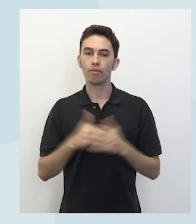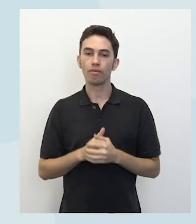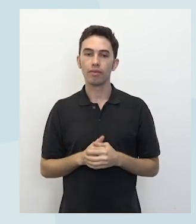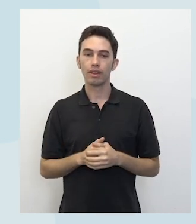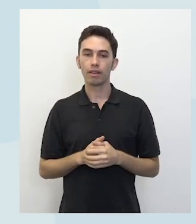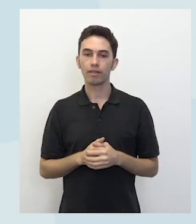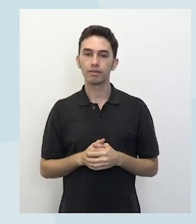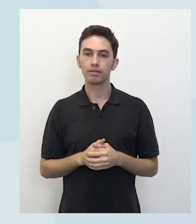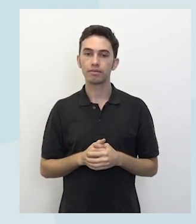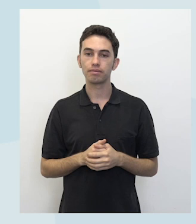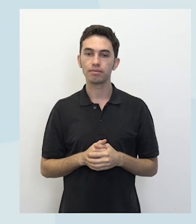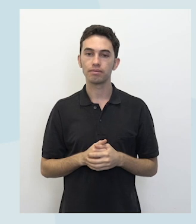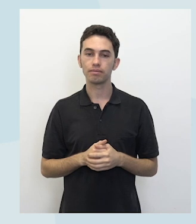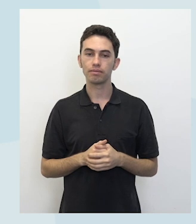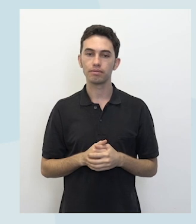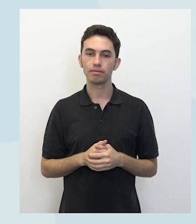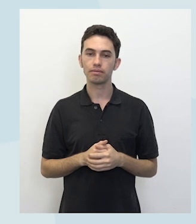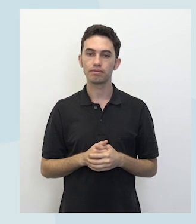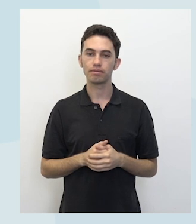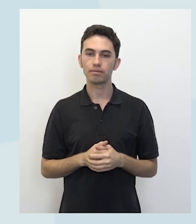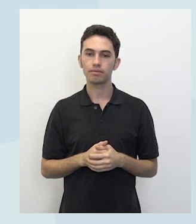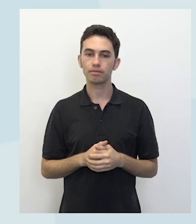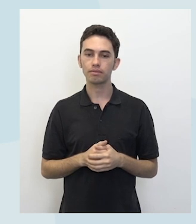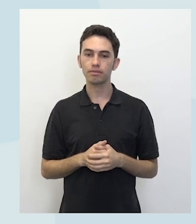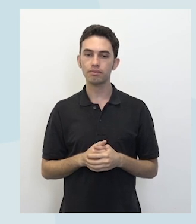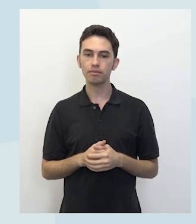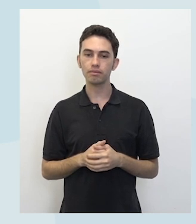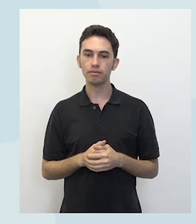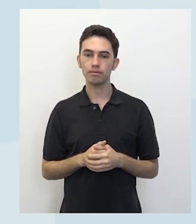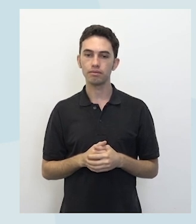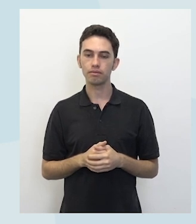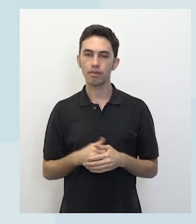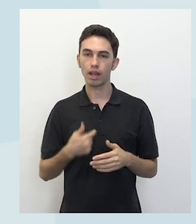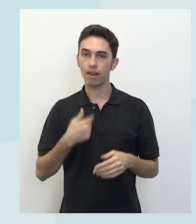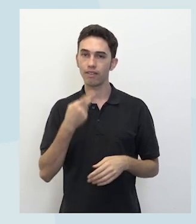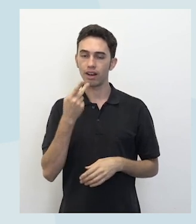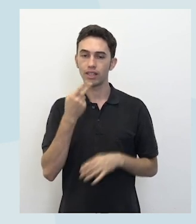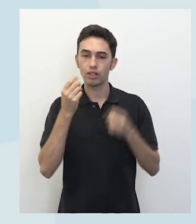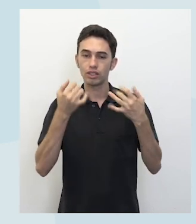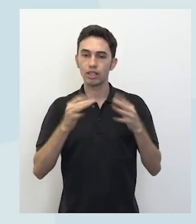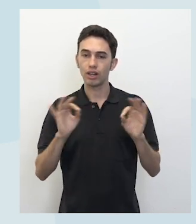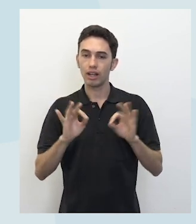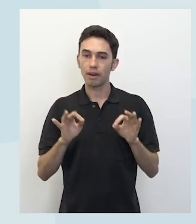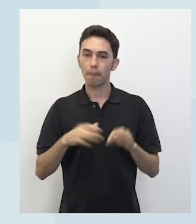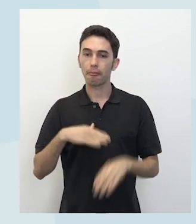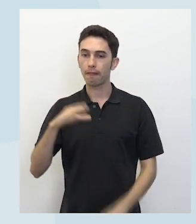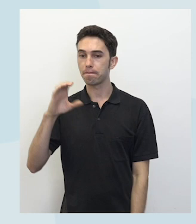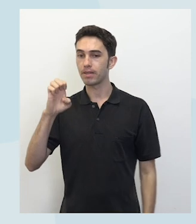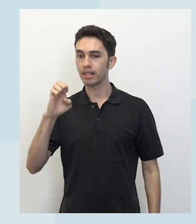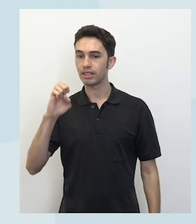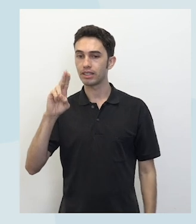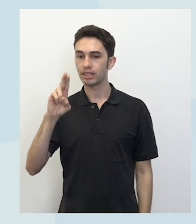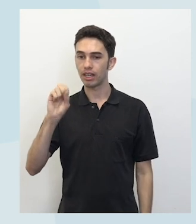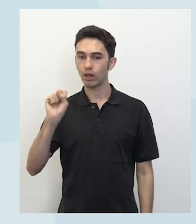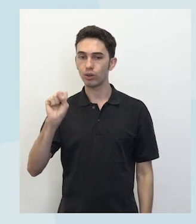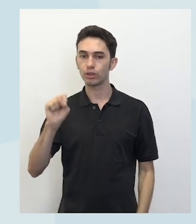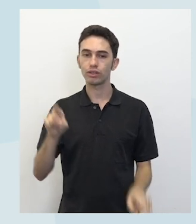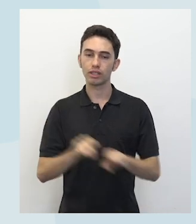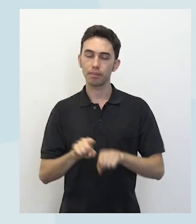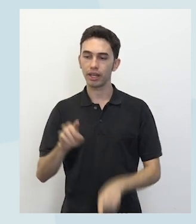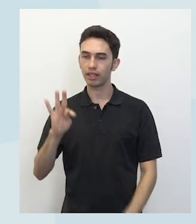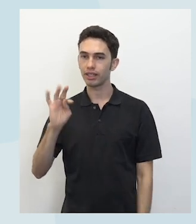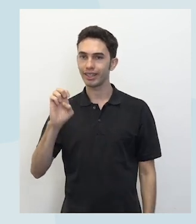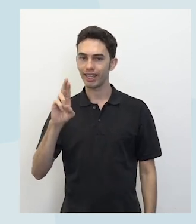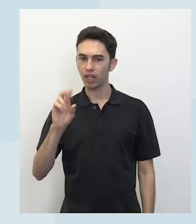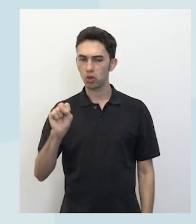ficar falando sozinha? Quais são as palavras que rimam, que tá bem fácil aí? A Helena falou céus e teus. Isso, Ok. céu,